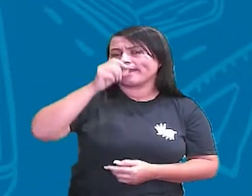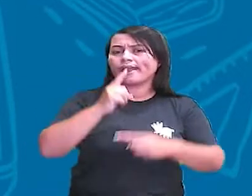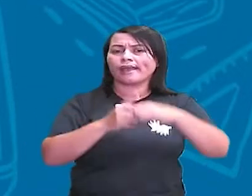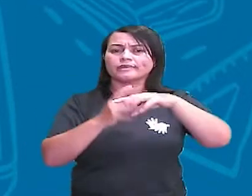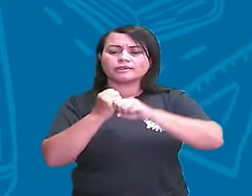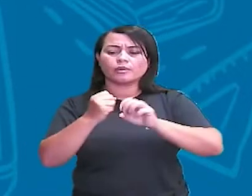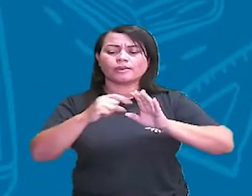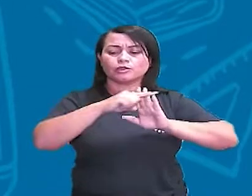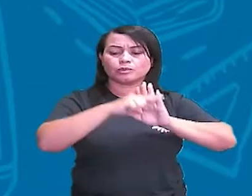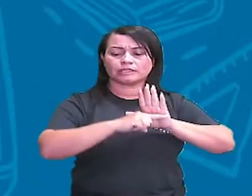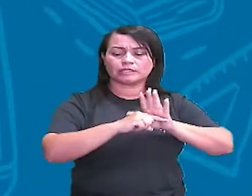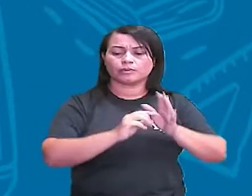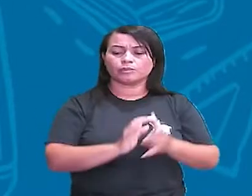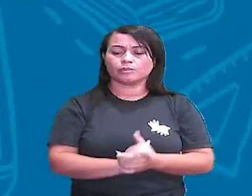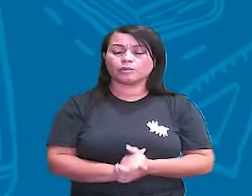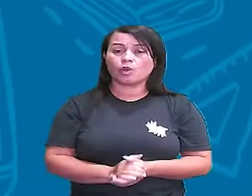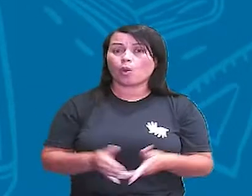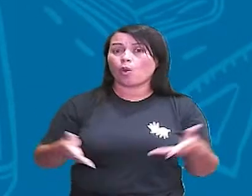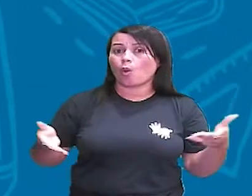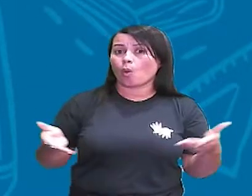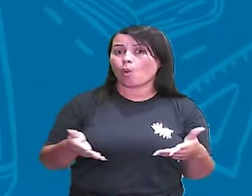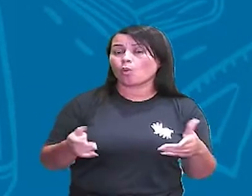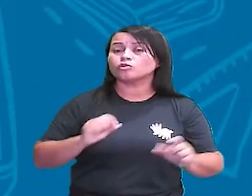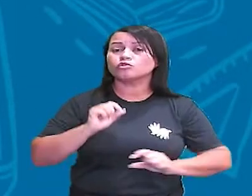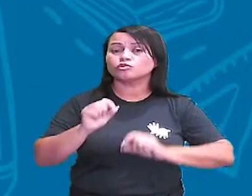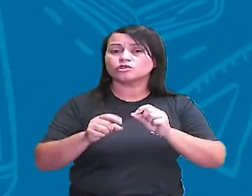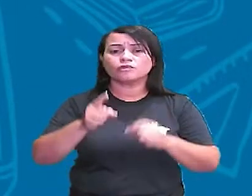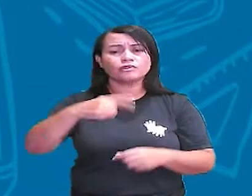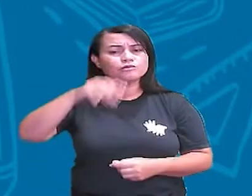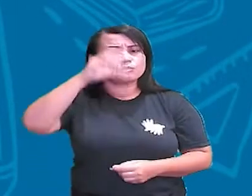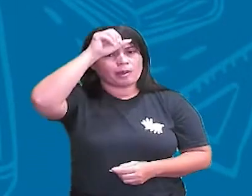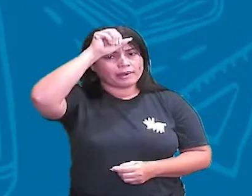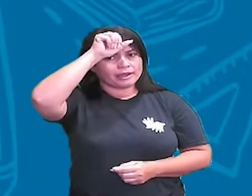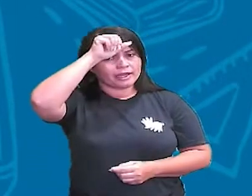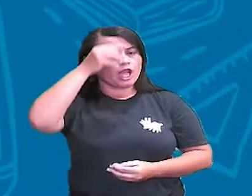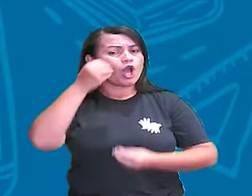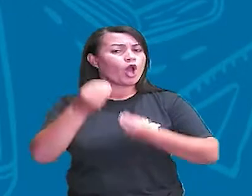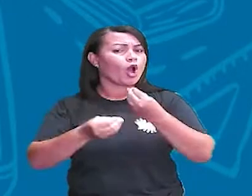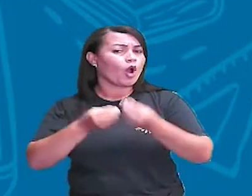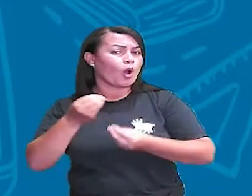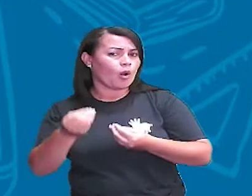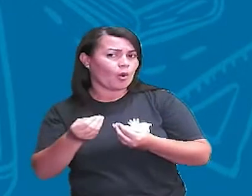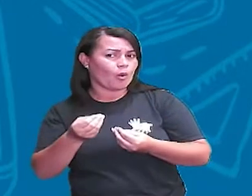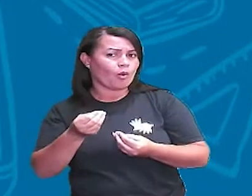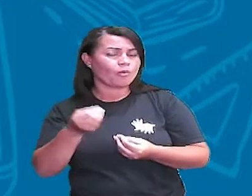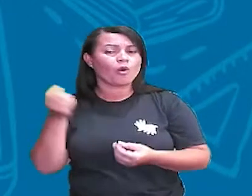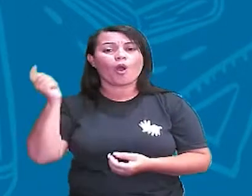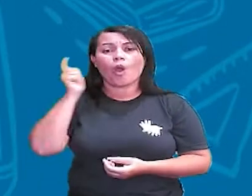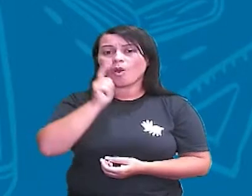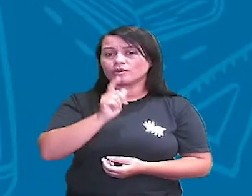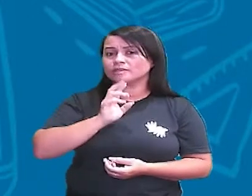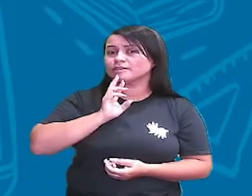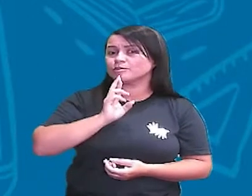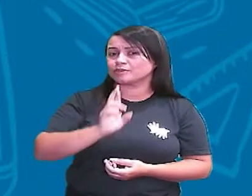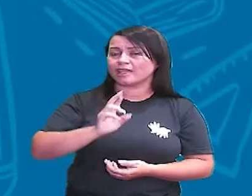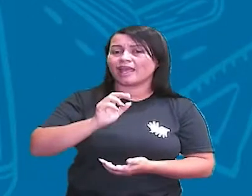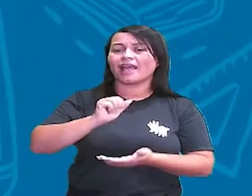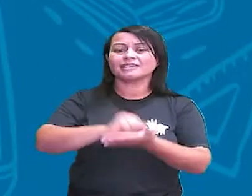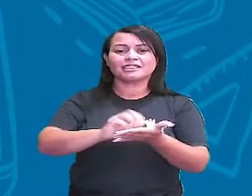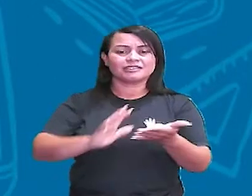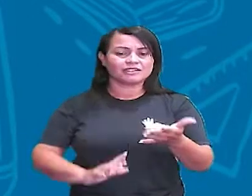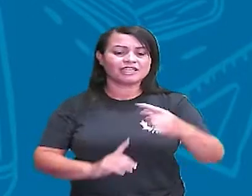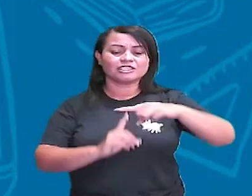a subtração. Então, hoje, você vai aprender uma nova forma de realizar essas atividades